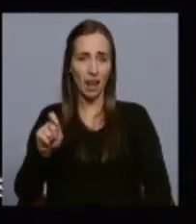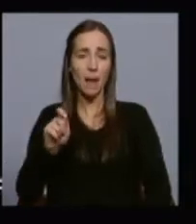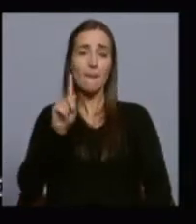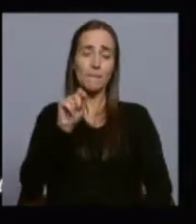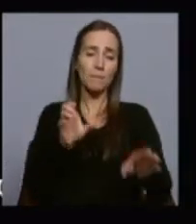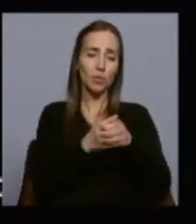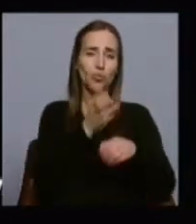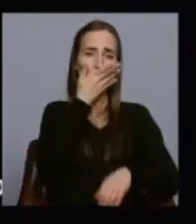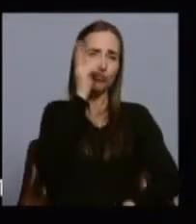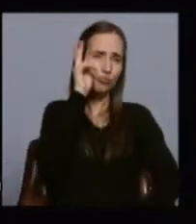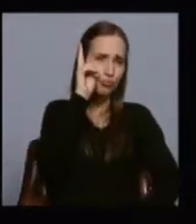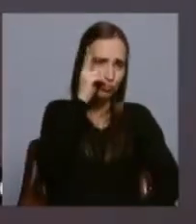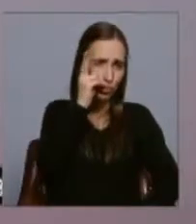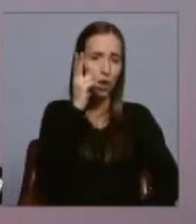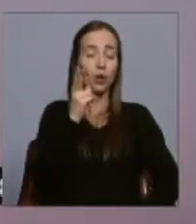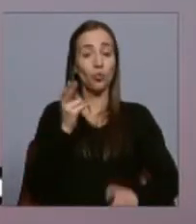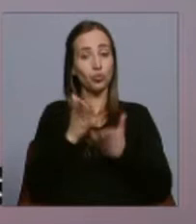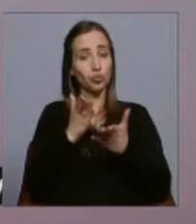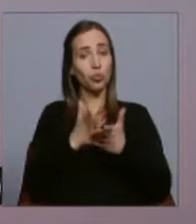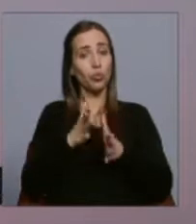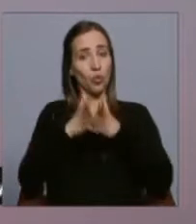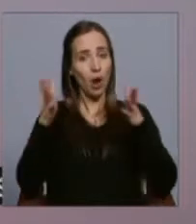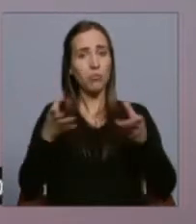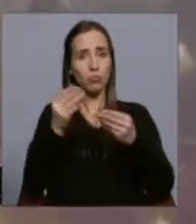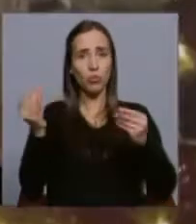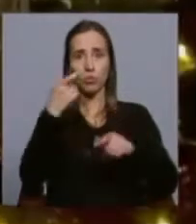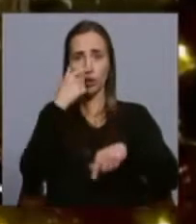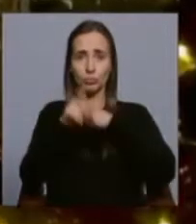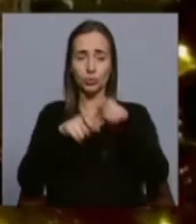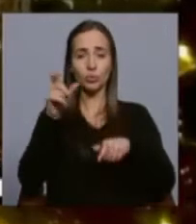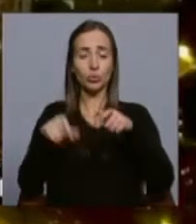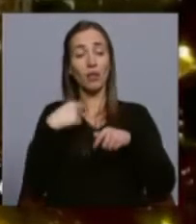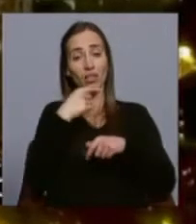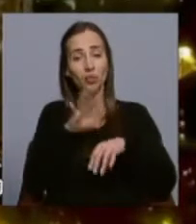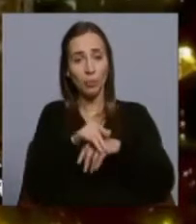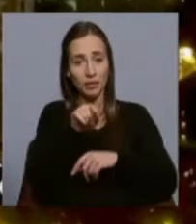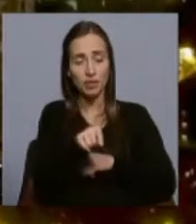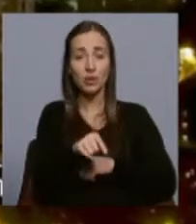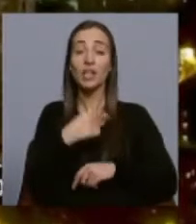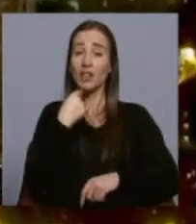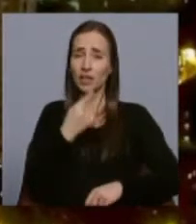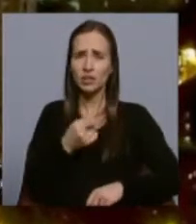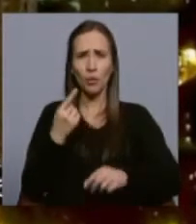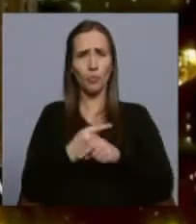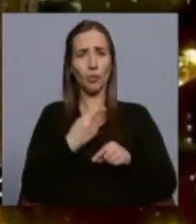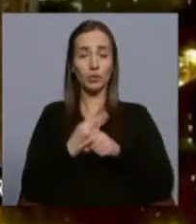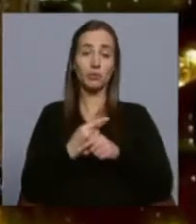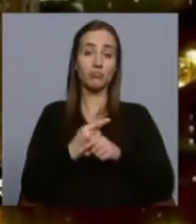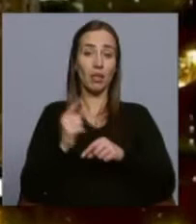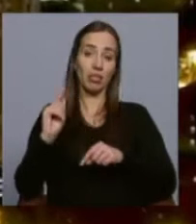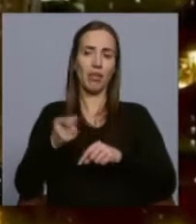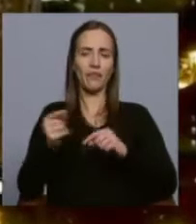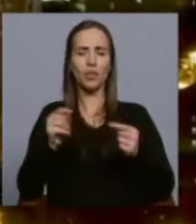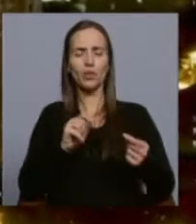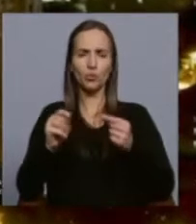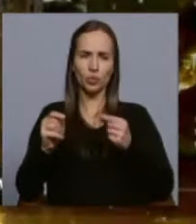estudo robusto do ponto de vista do número de pessoas. E, portanto, aponta neste sentido. Como te disse, é algo que pelo menos merece ser discutido porque tem